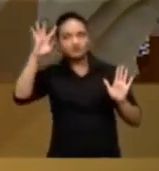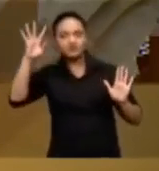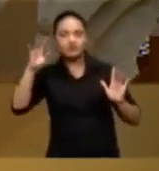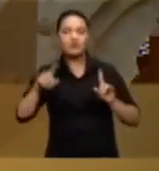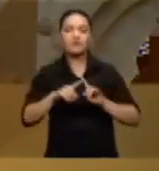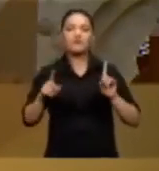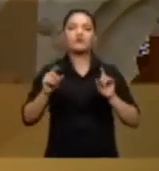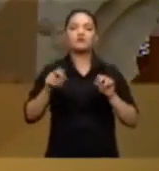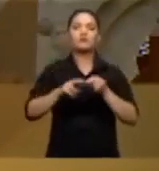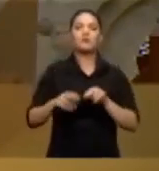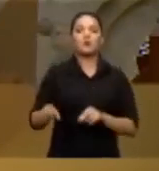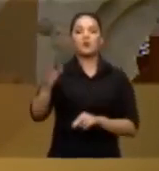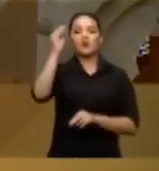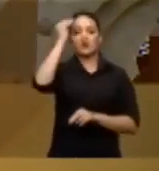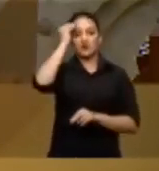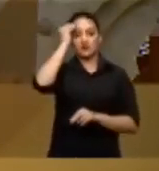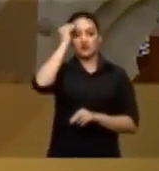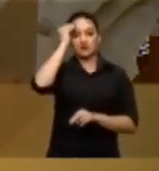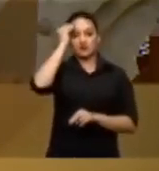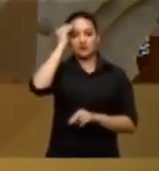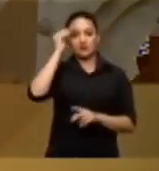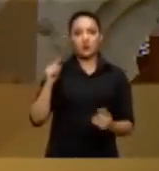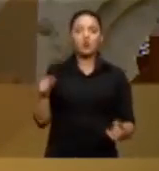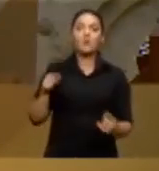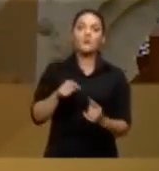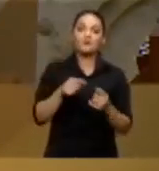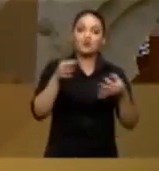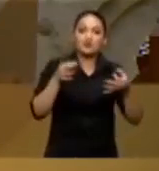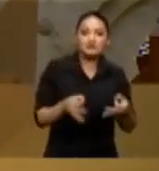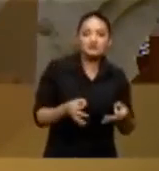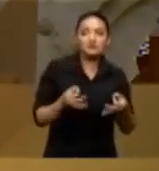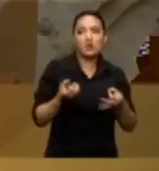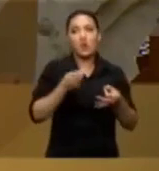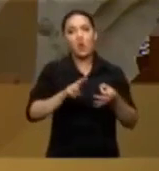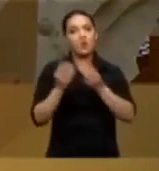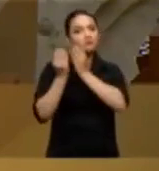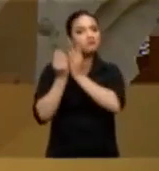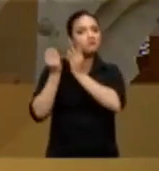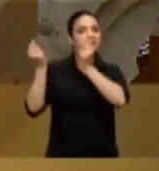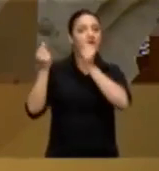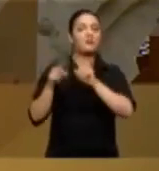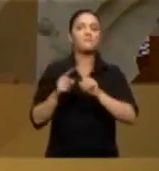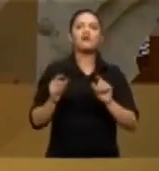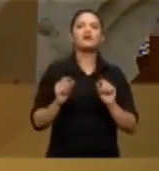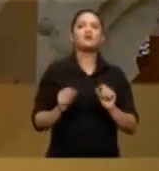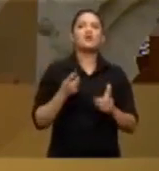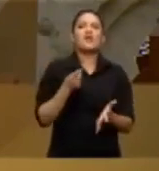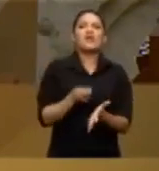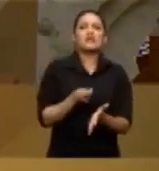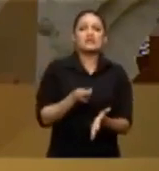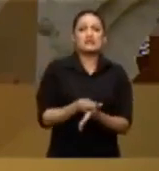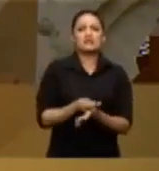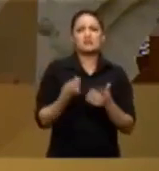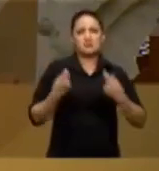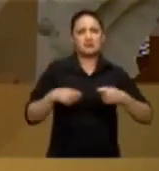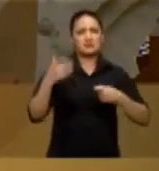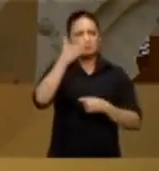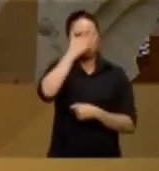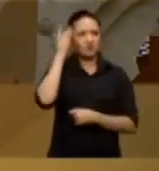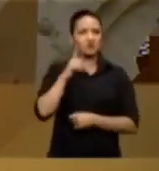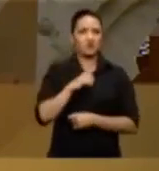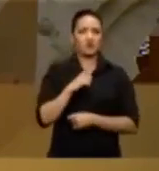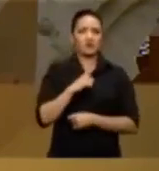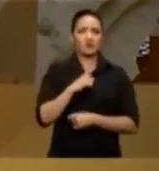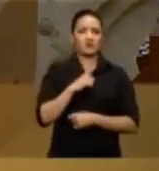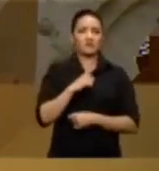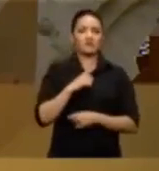da interpretação, seja objetiva, seja subjetiva. O que se exige do intérprete, indaga aquele autor,